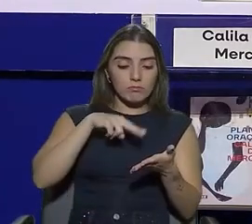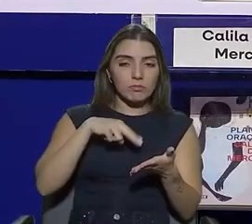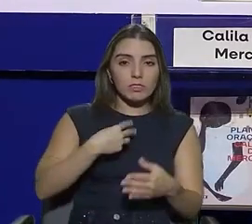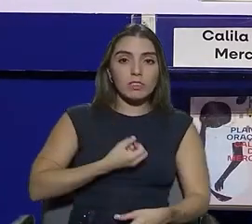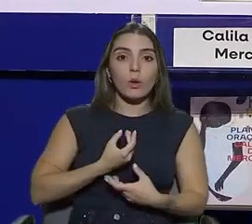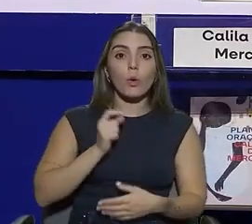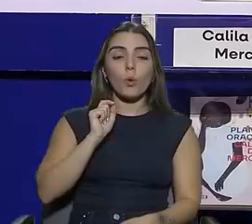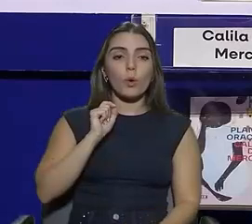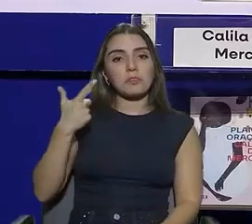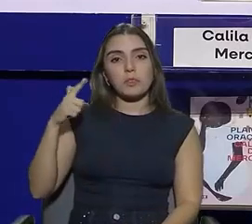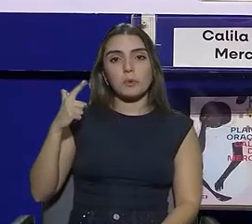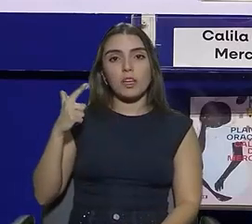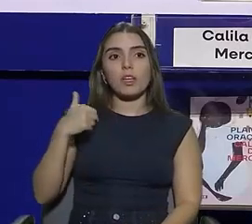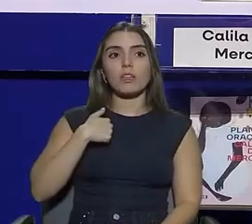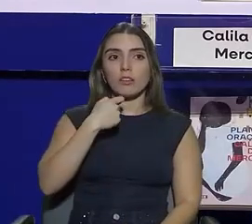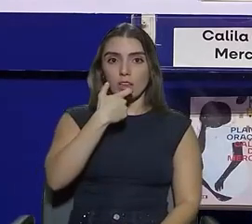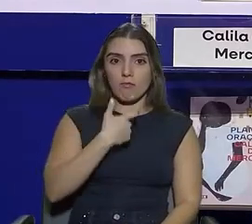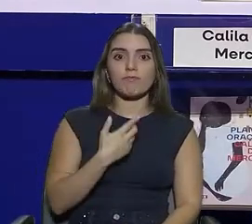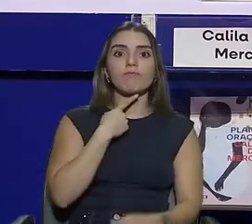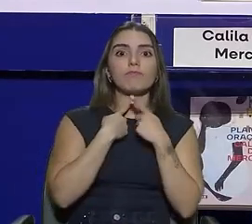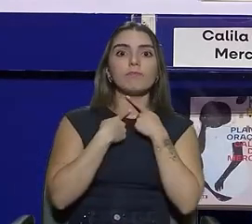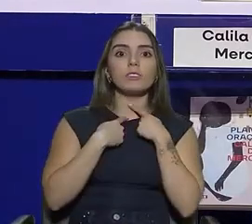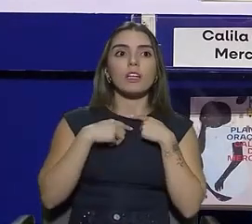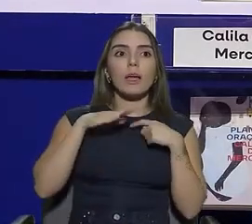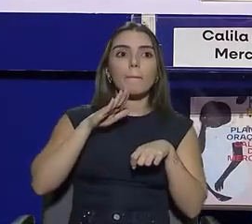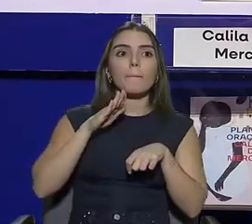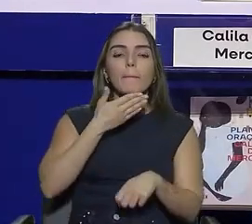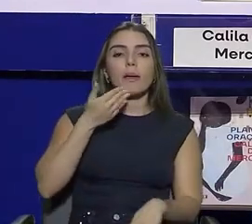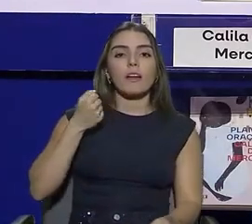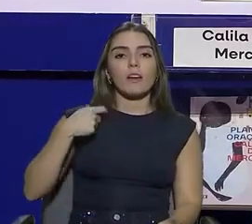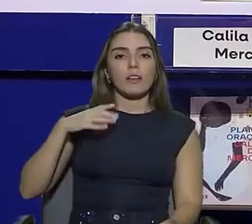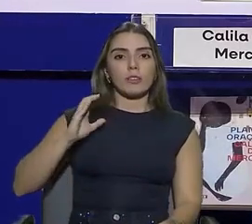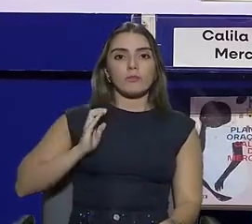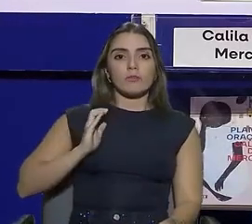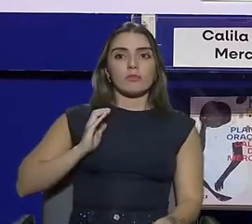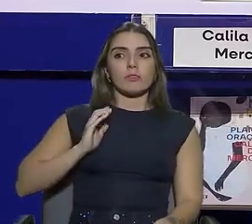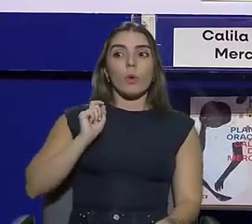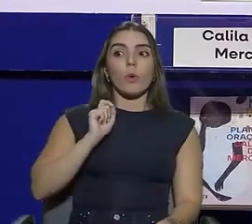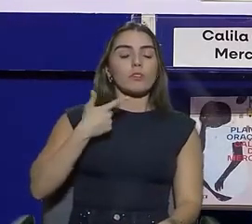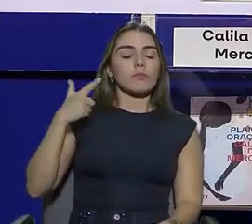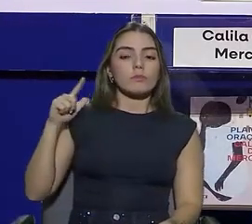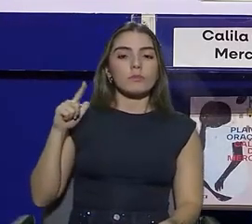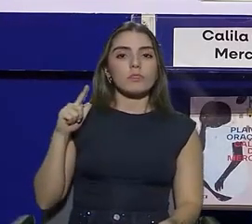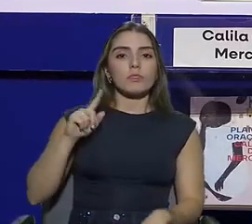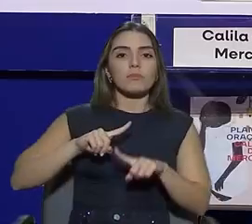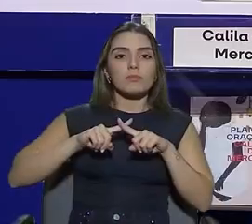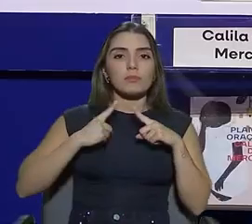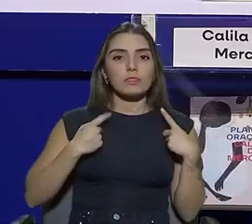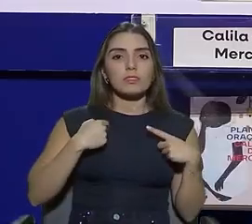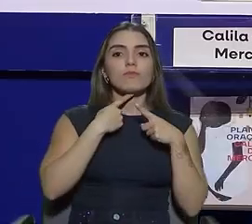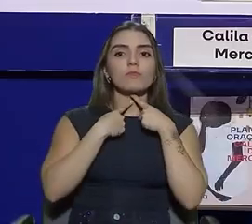desejo é o que melhor me enriquece, o que eu não tenho, mas desejo é o que melhor me